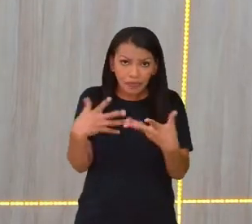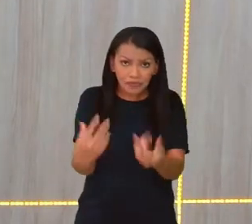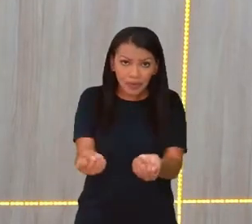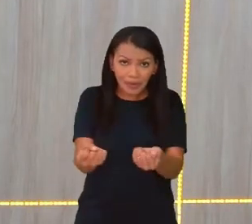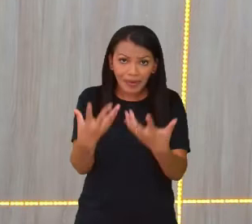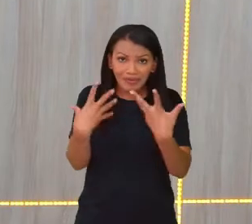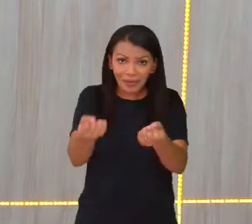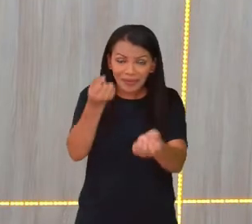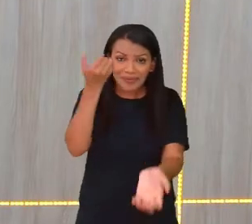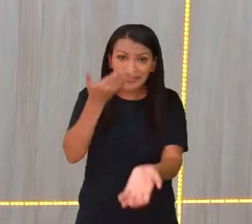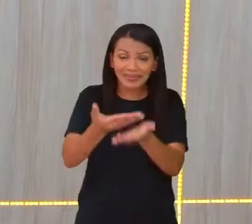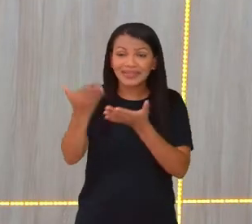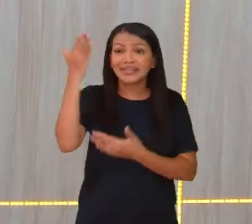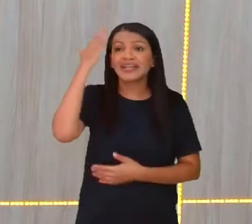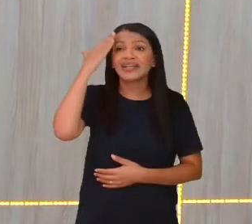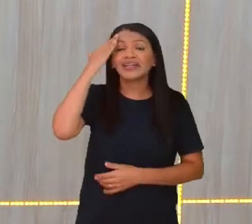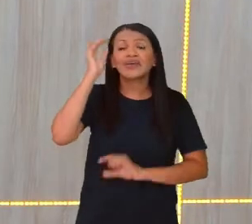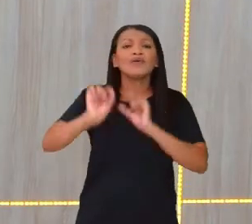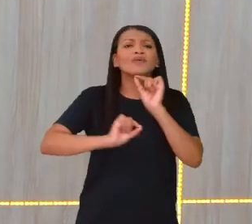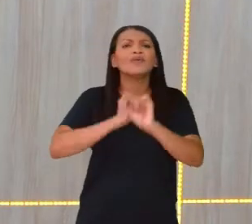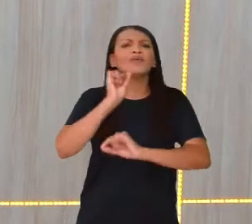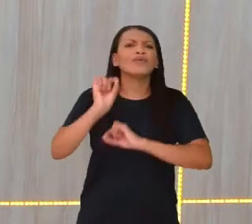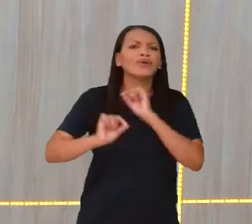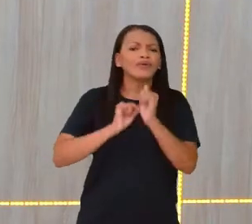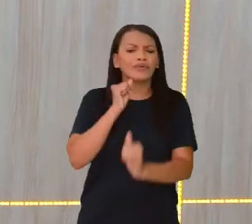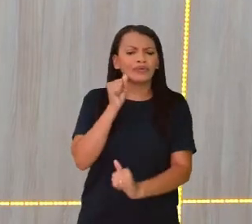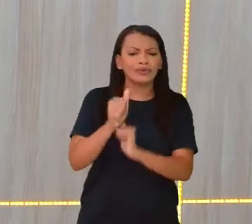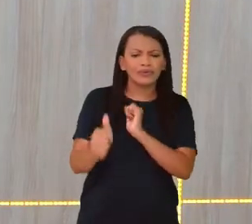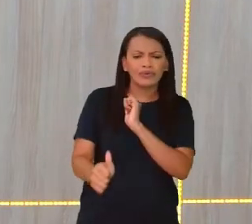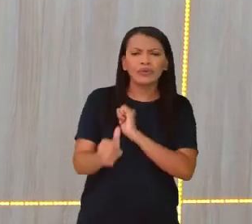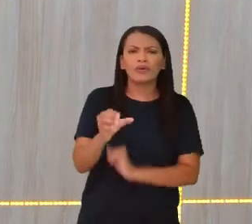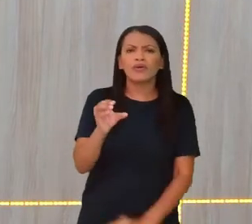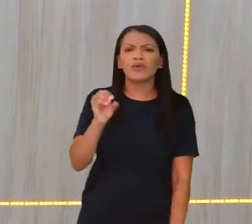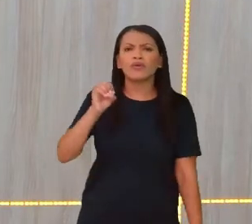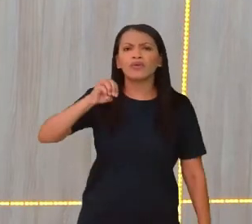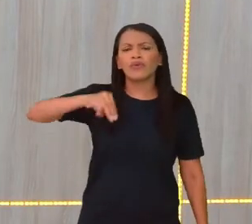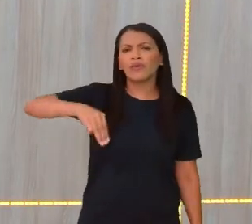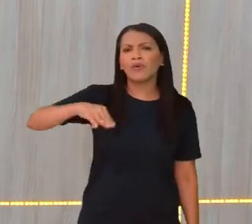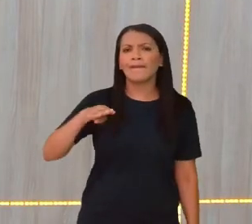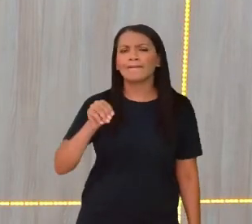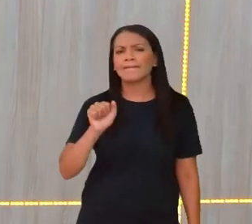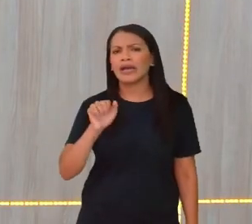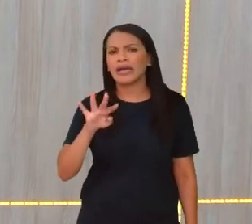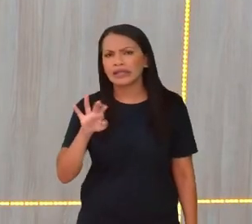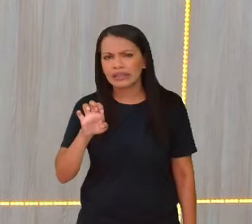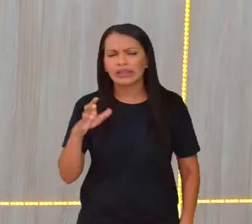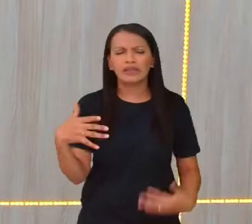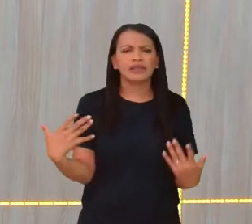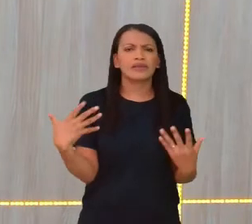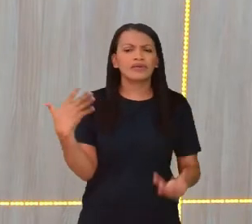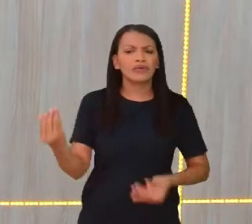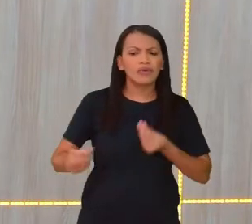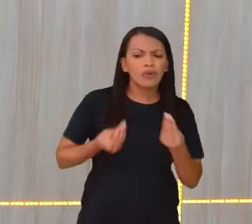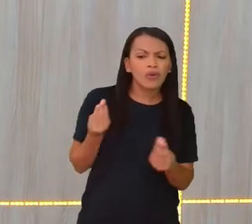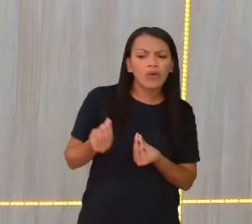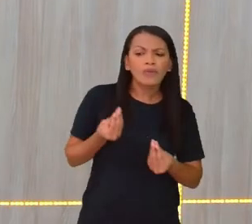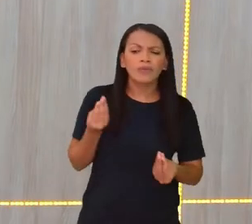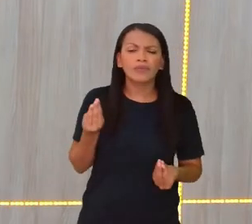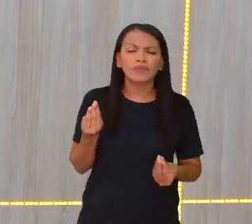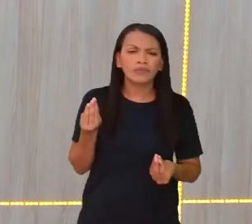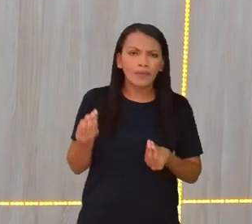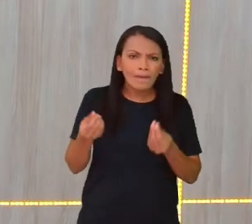embora entender aí o que são esses esportes de combate, né? Como é que a gente pode